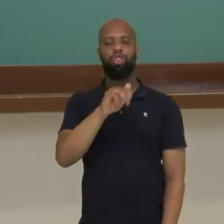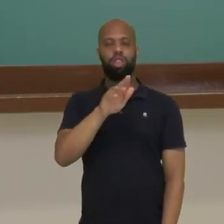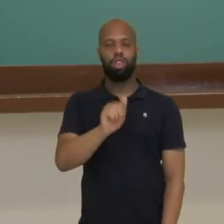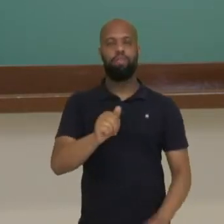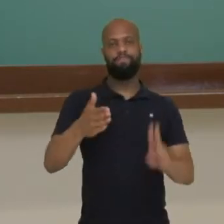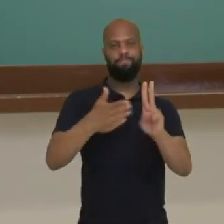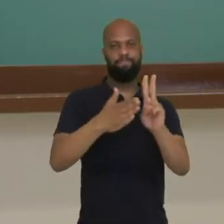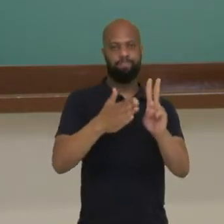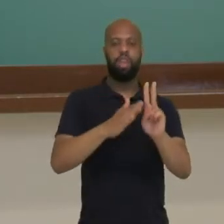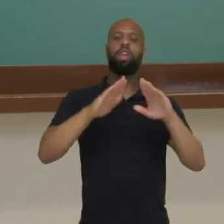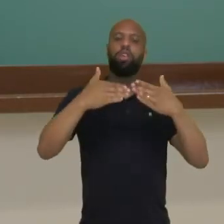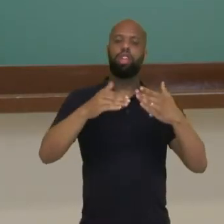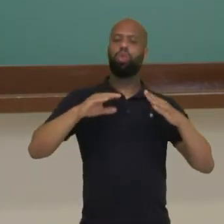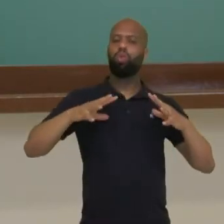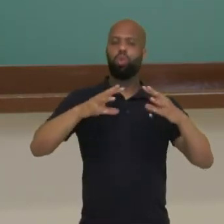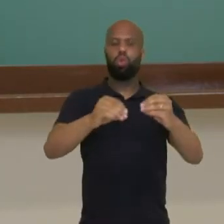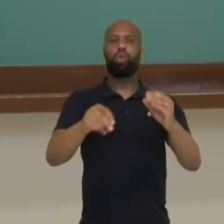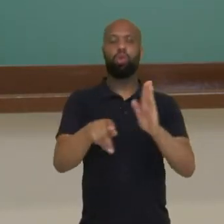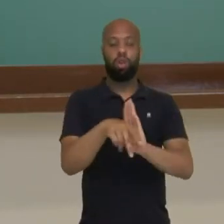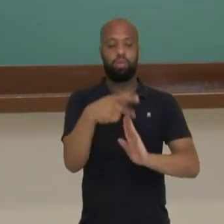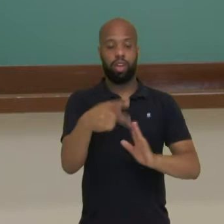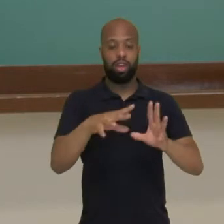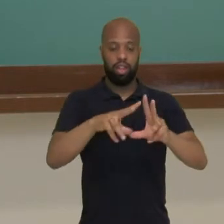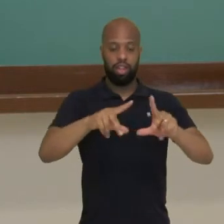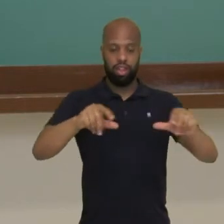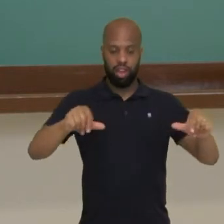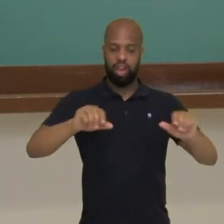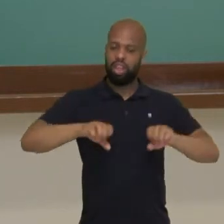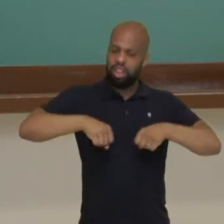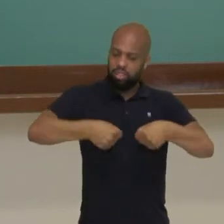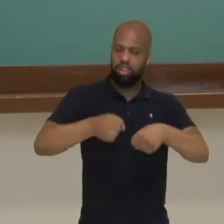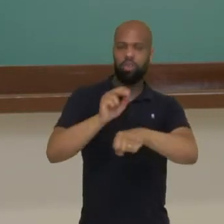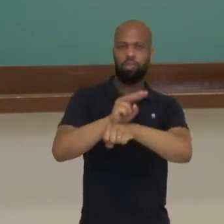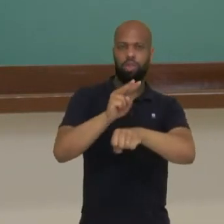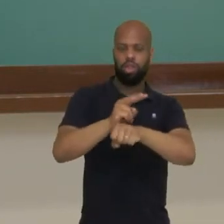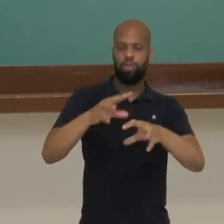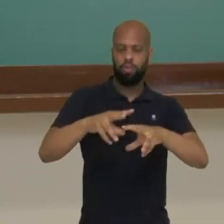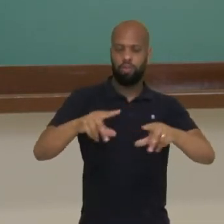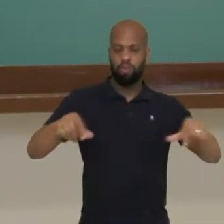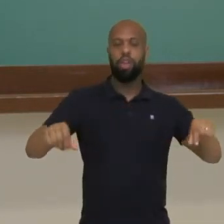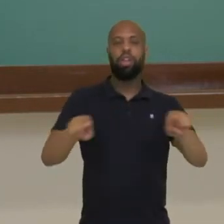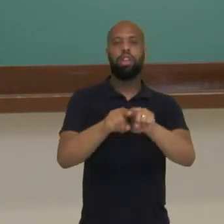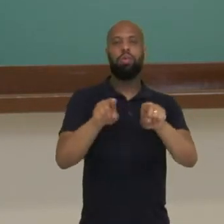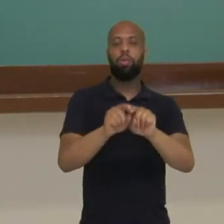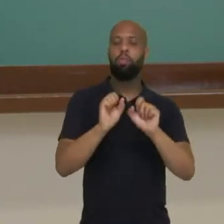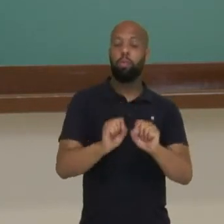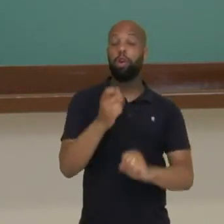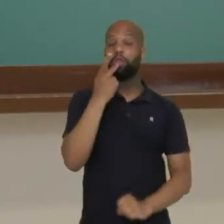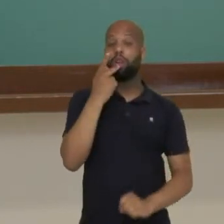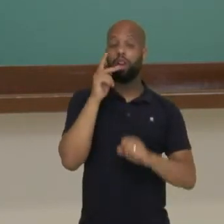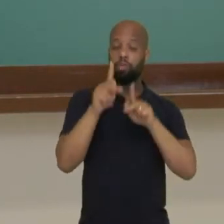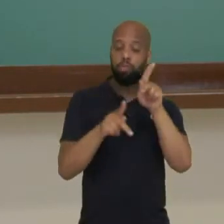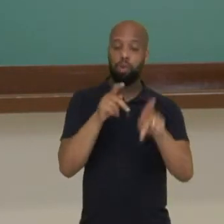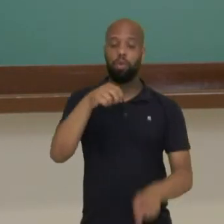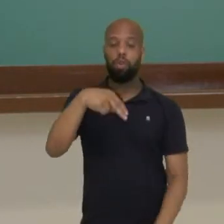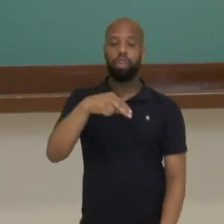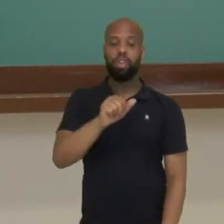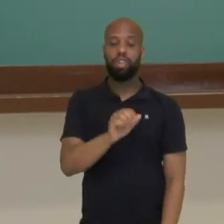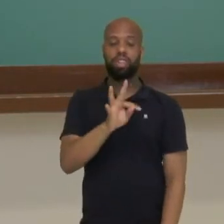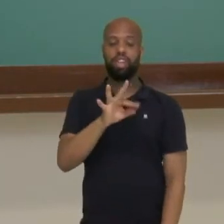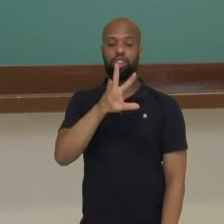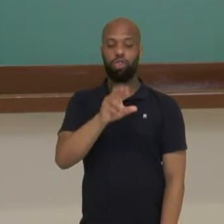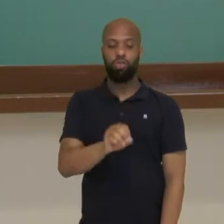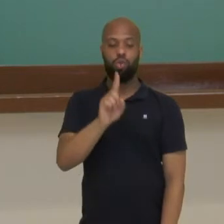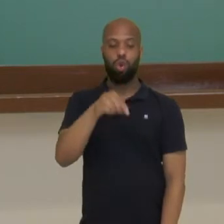terra e são os povos originários. Nós também chamamos de povos nativos, e não são tribos, são